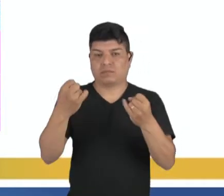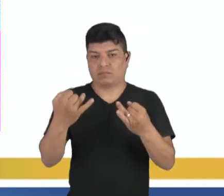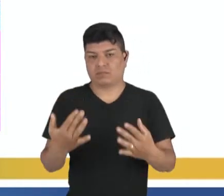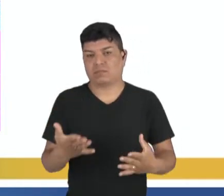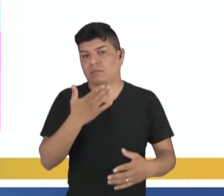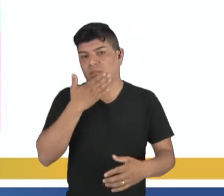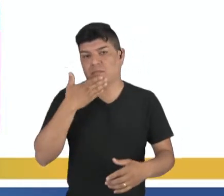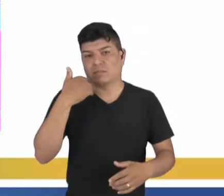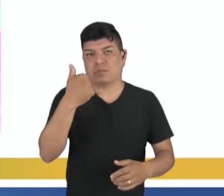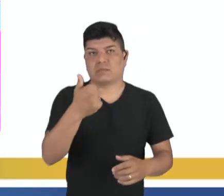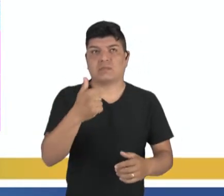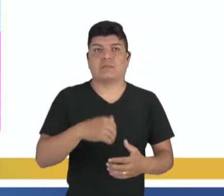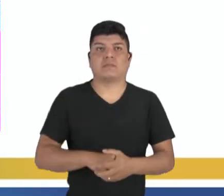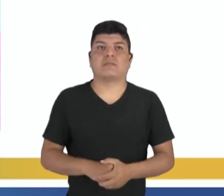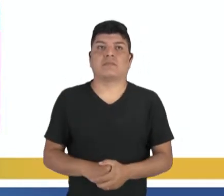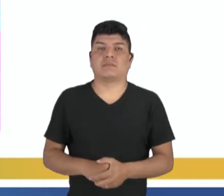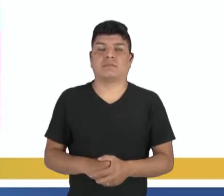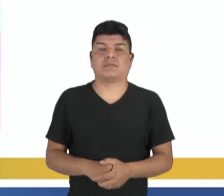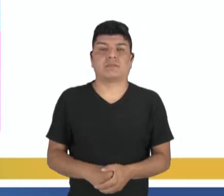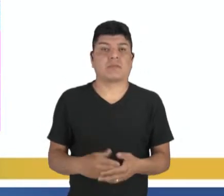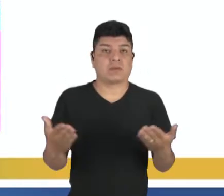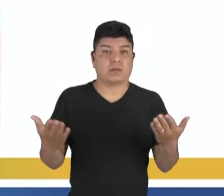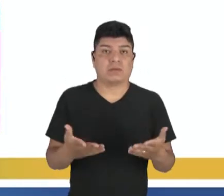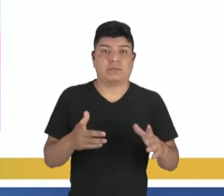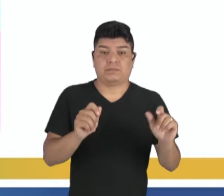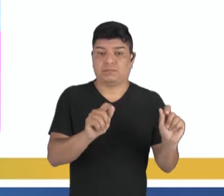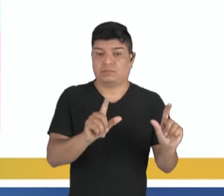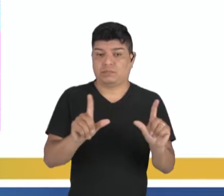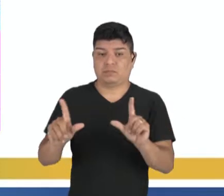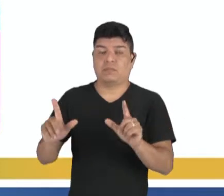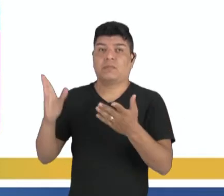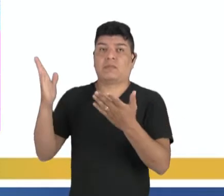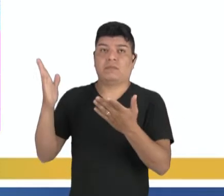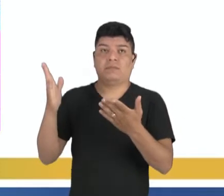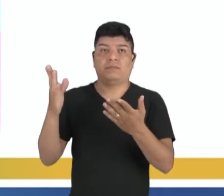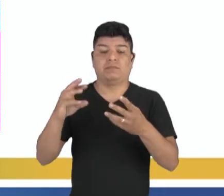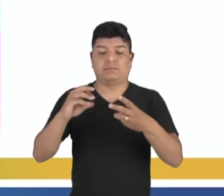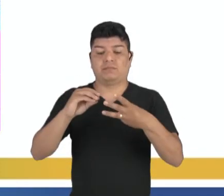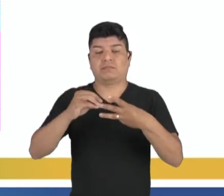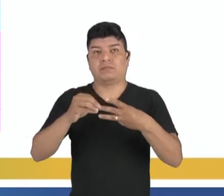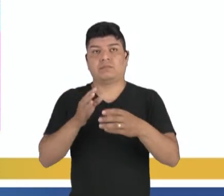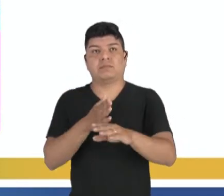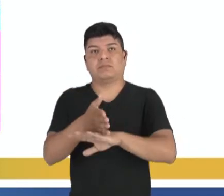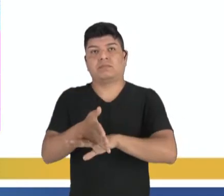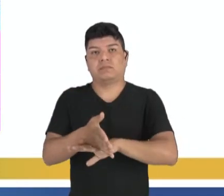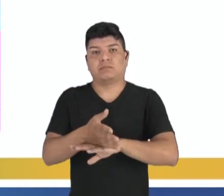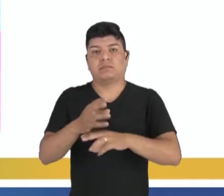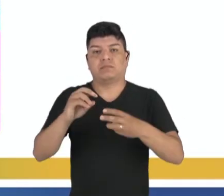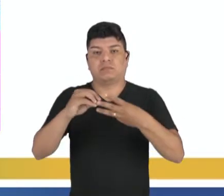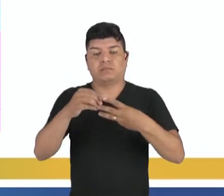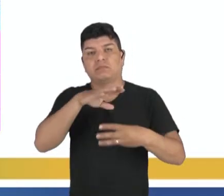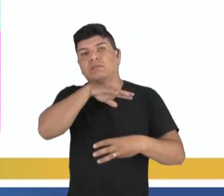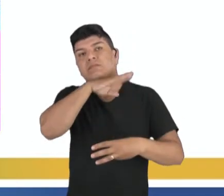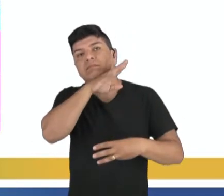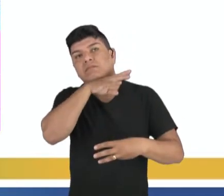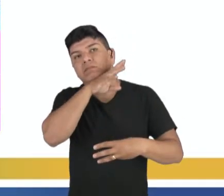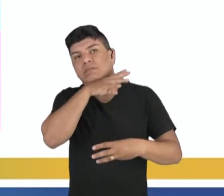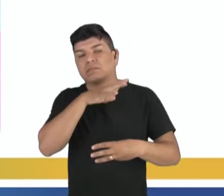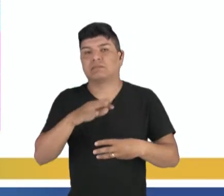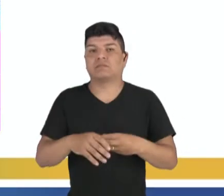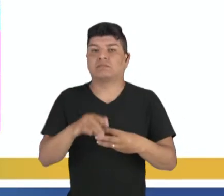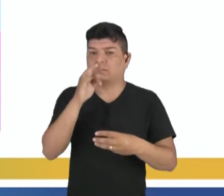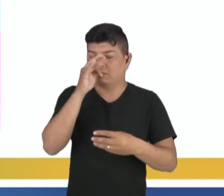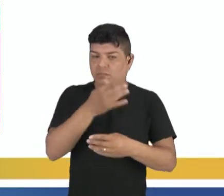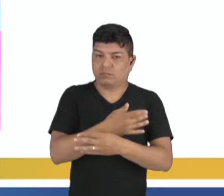adiante, tá? Aqui, como vocês podem ver, um vírus ele pode entrar numa célula animal, pode entrar numa célula